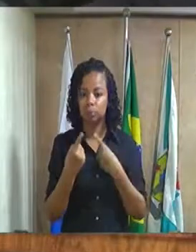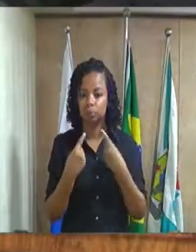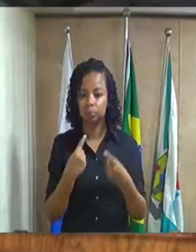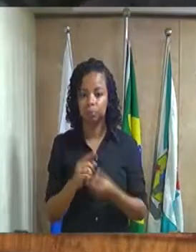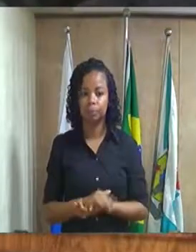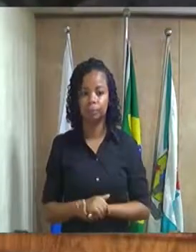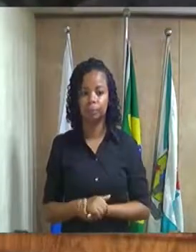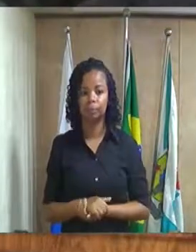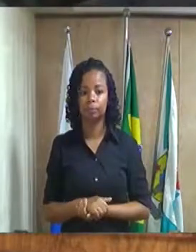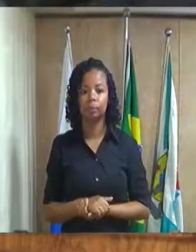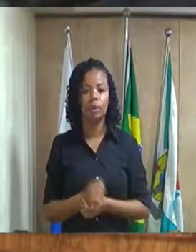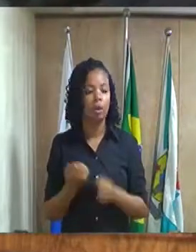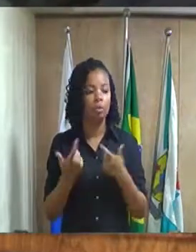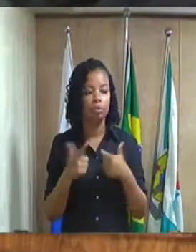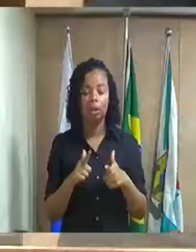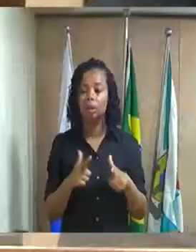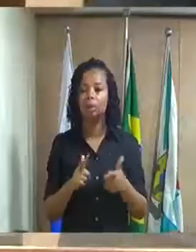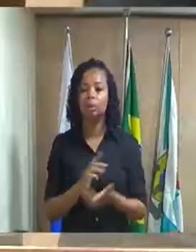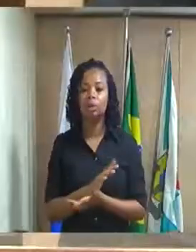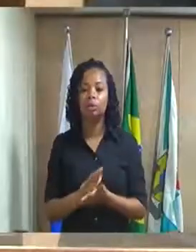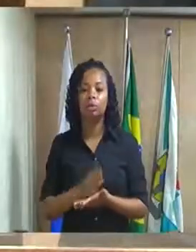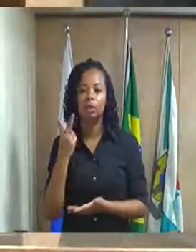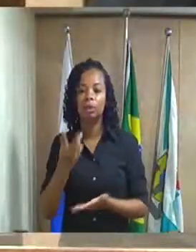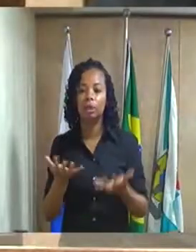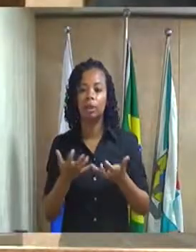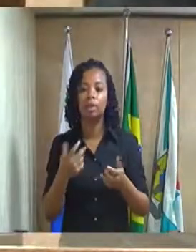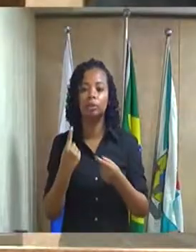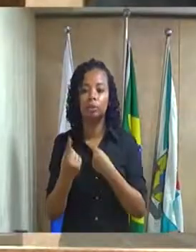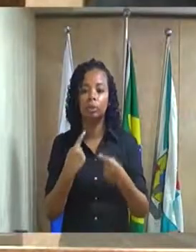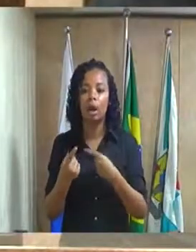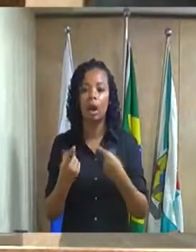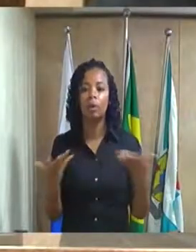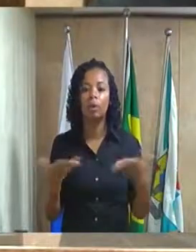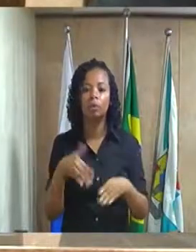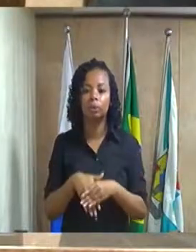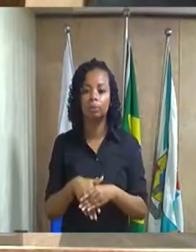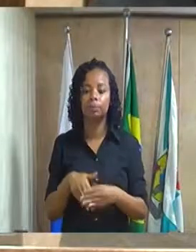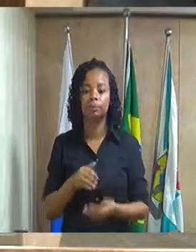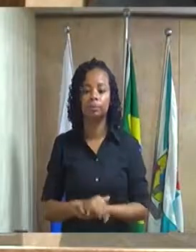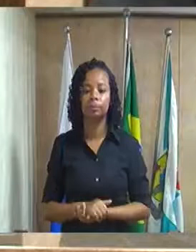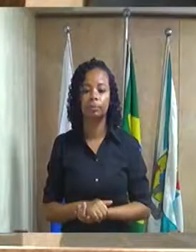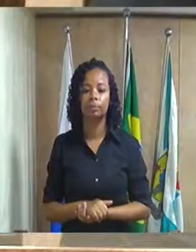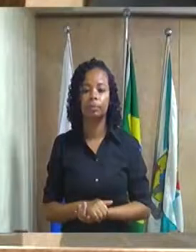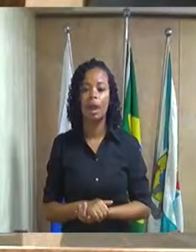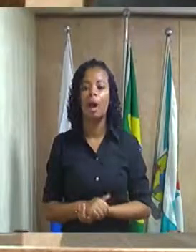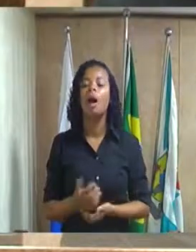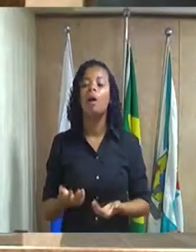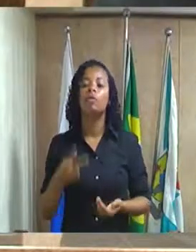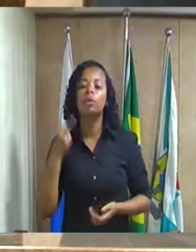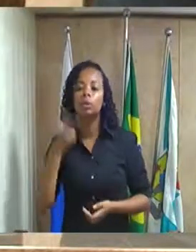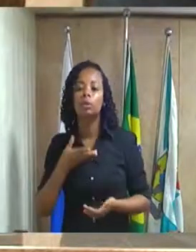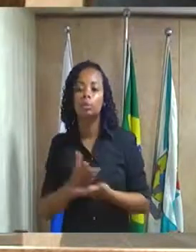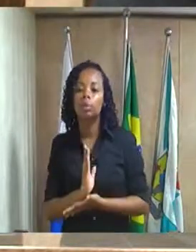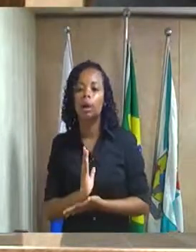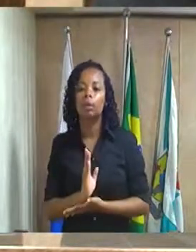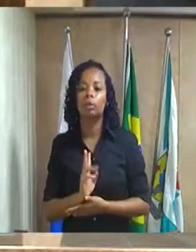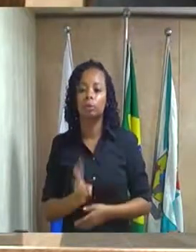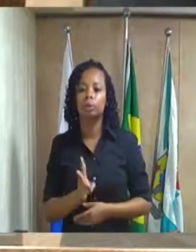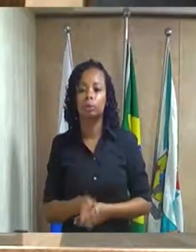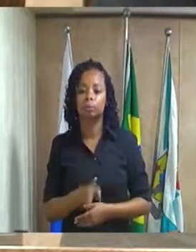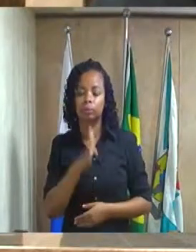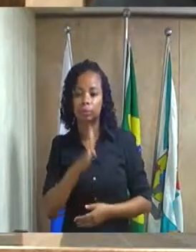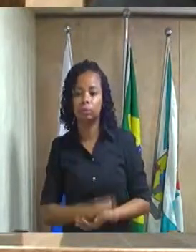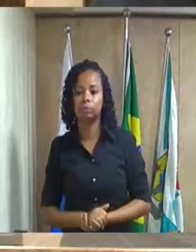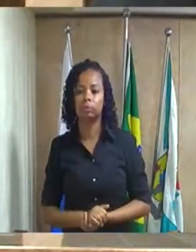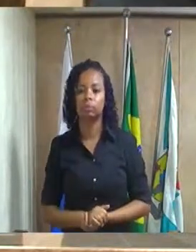não haverá quem queira discutir a matéria a matéria encontra-se em votação aqueles que aprovam permaneçam como